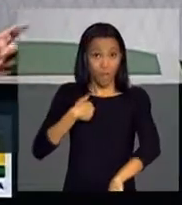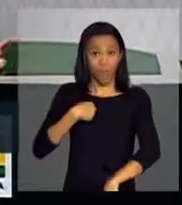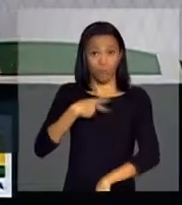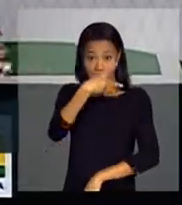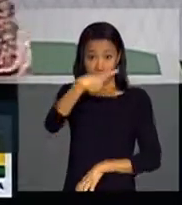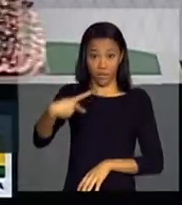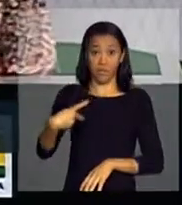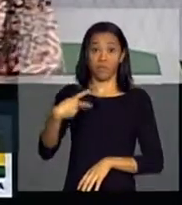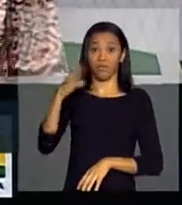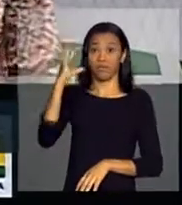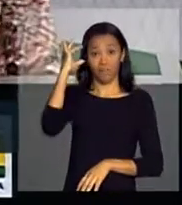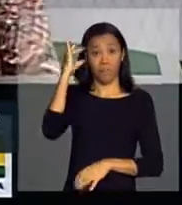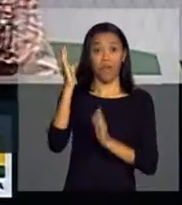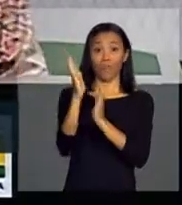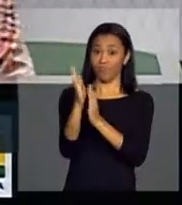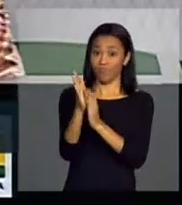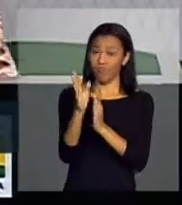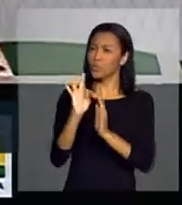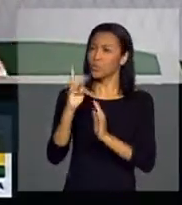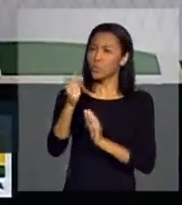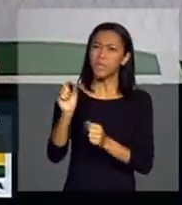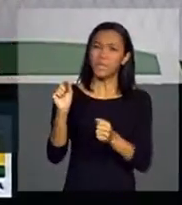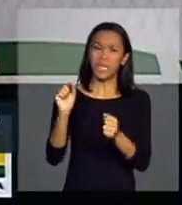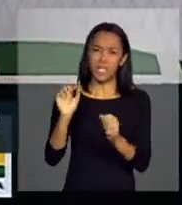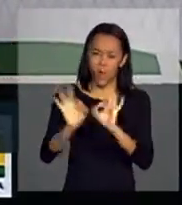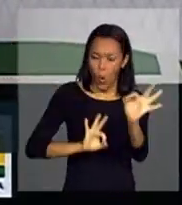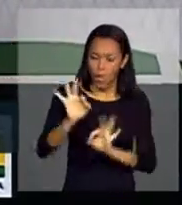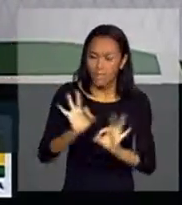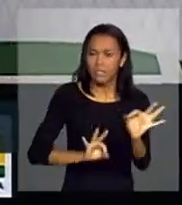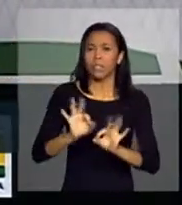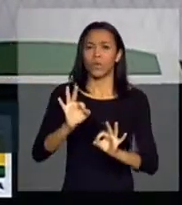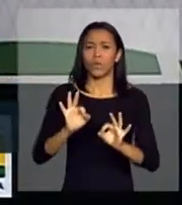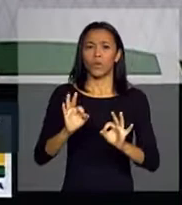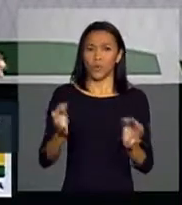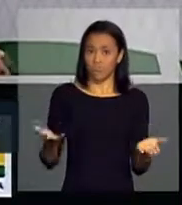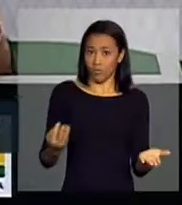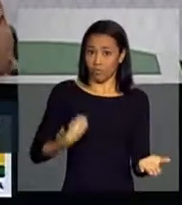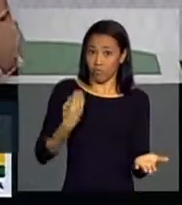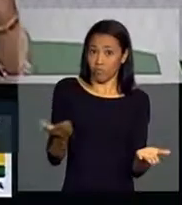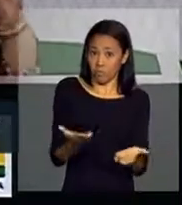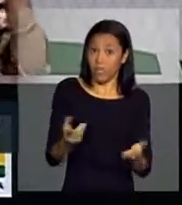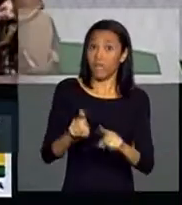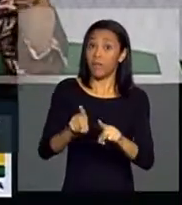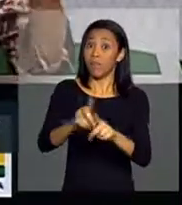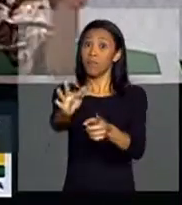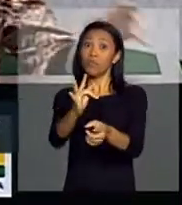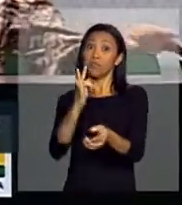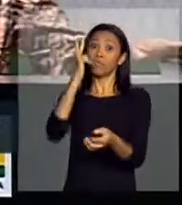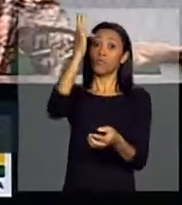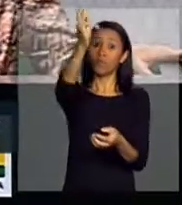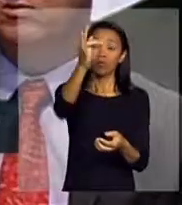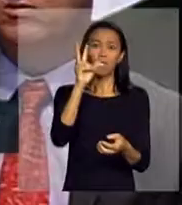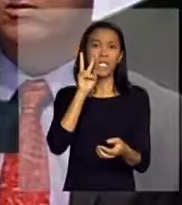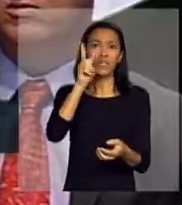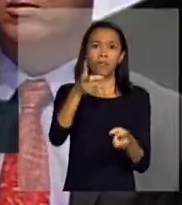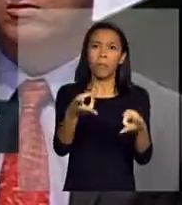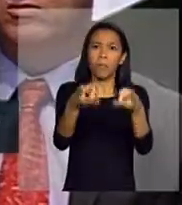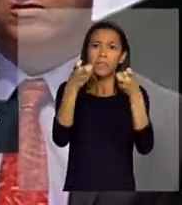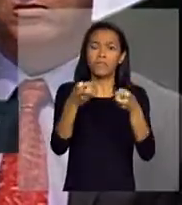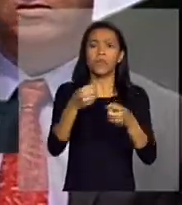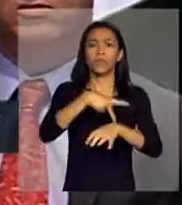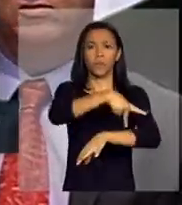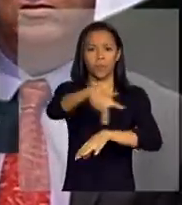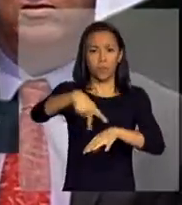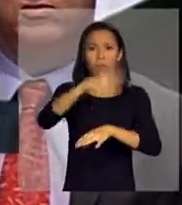que ele construiu mas por tudo que ele anteviu por tudo que ele foi capaz de perceber que o Brasil